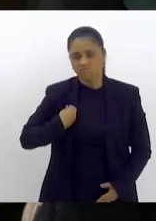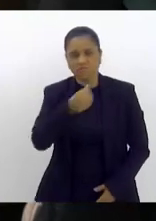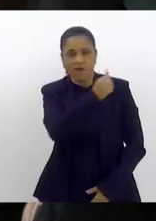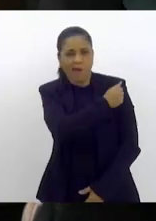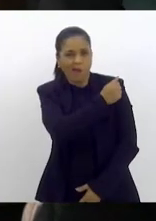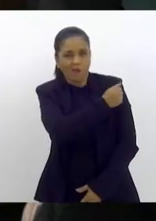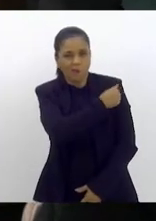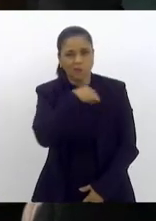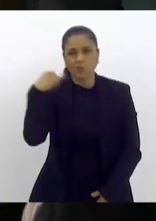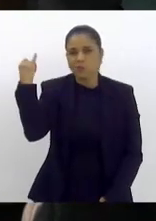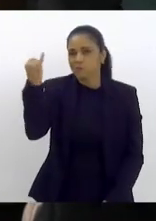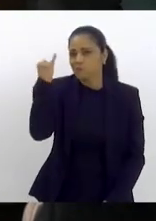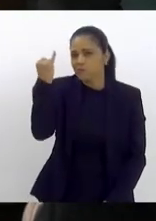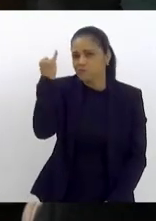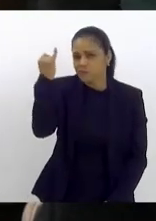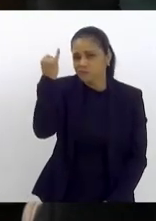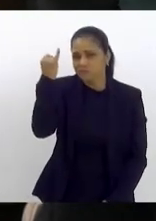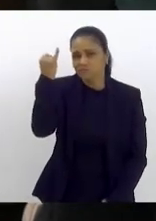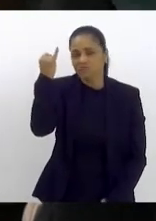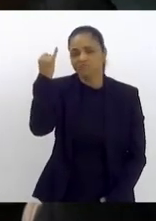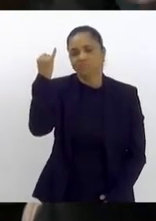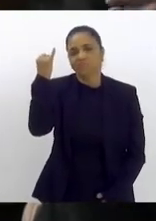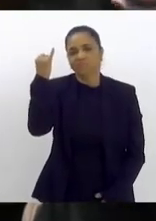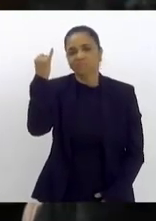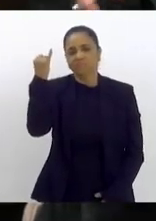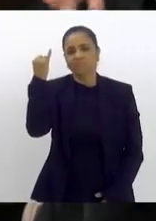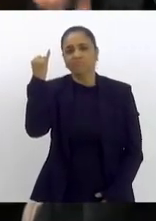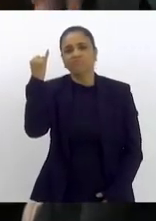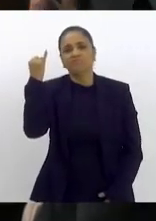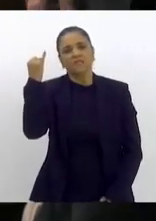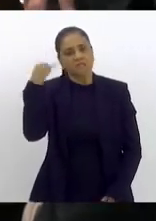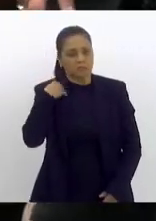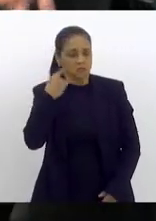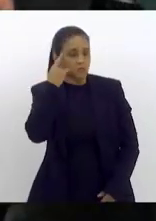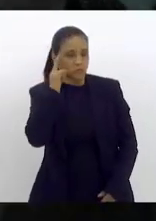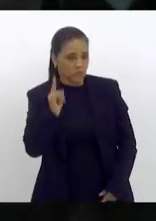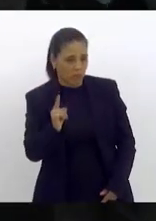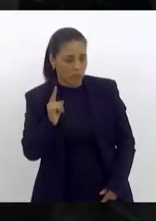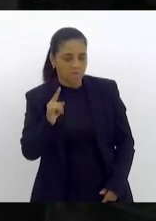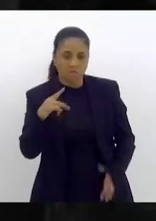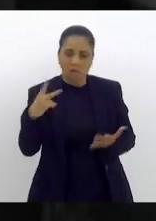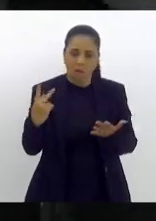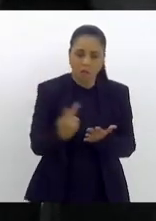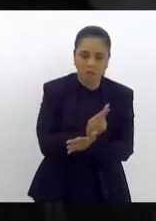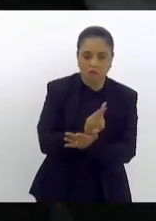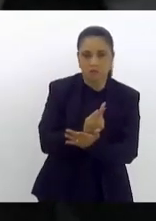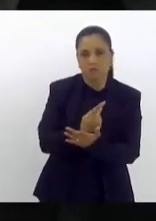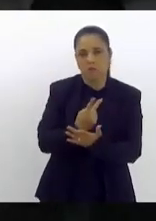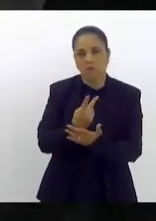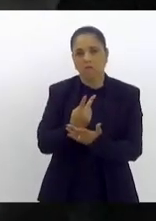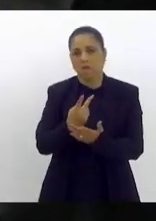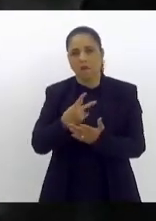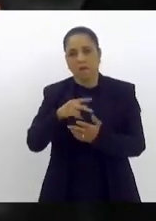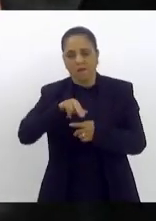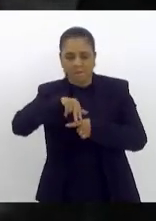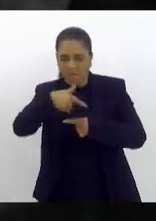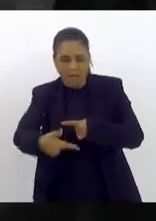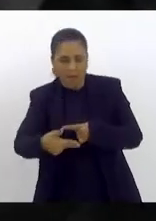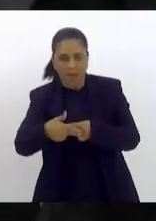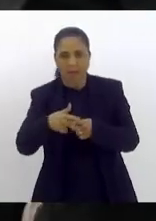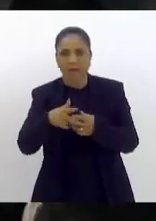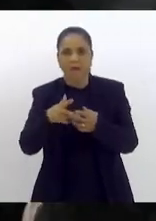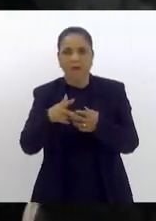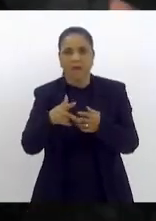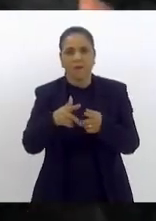que pode ocasionar de uma hora para outra, a gente não está livre de um acidente. E é importantíssimo